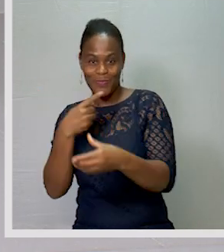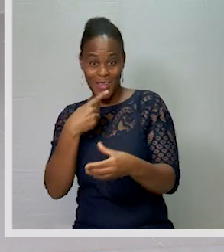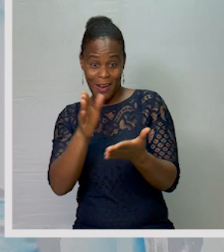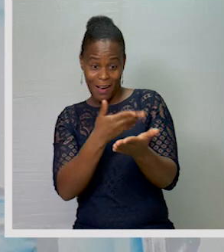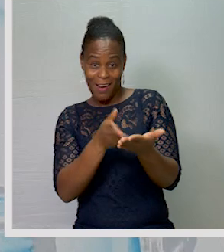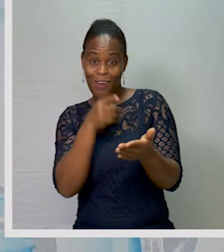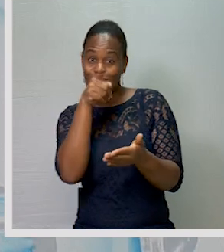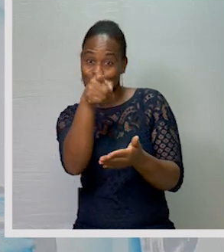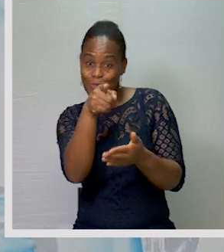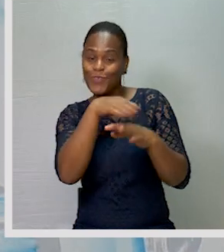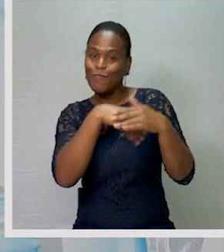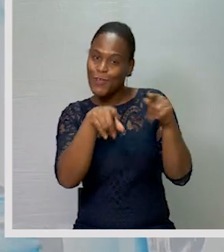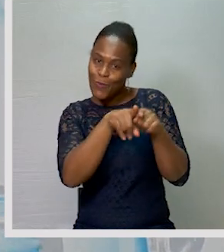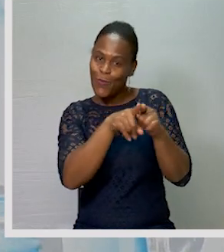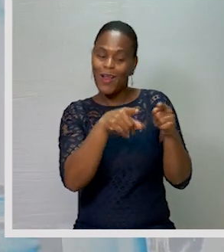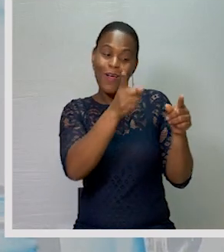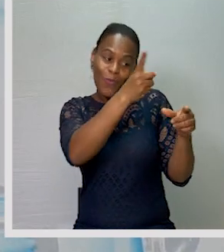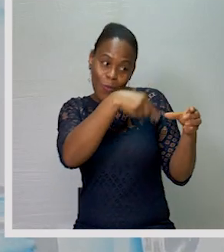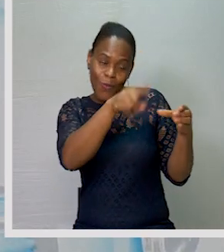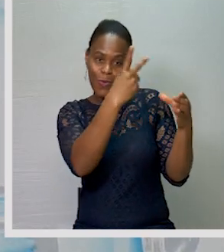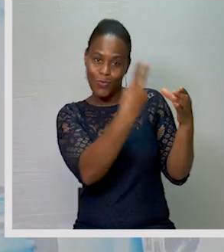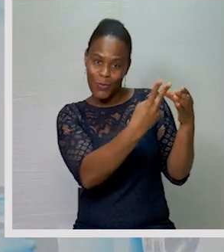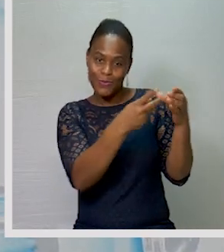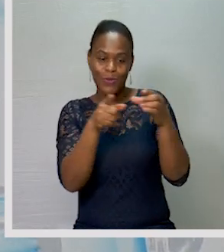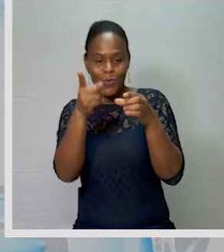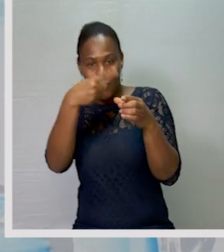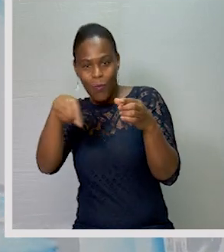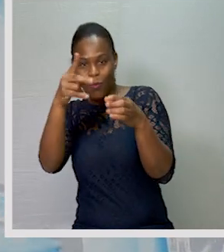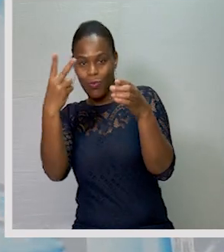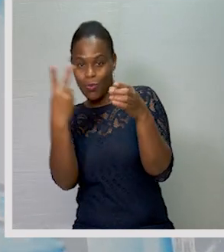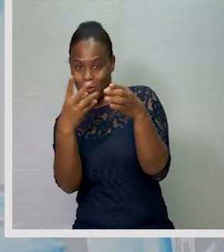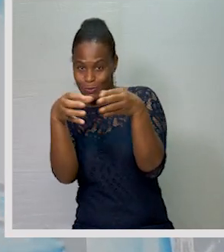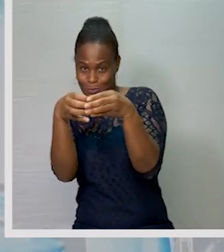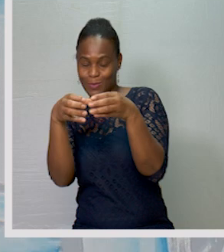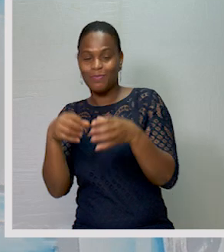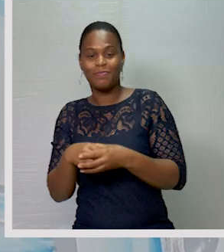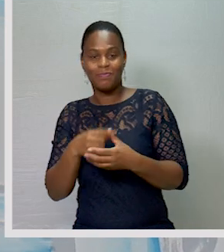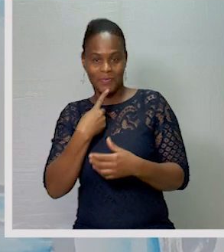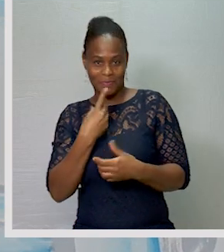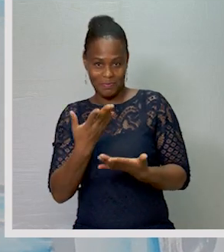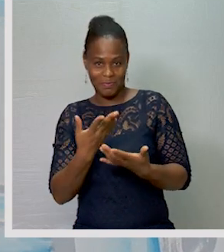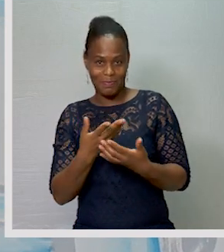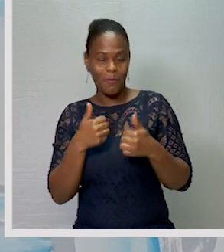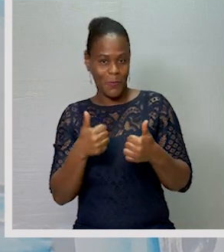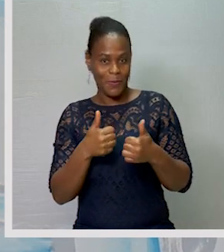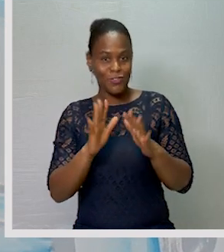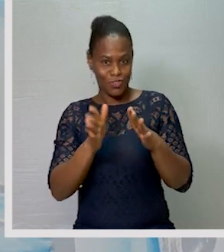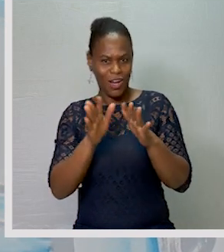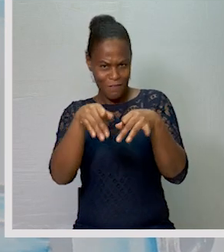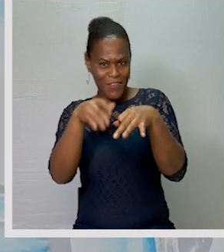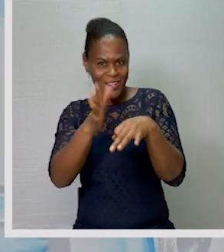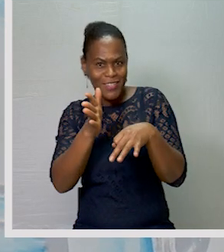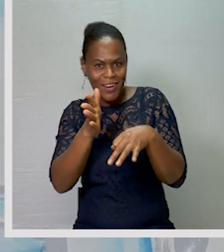2. Entenderam? 2 a 2. Vamos. Isso mesmo.